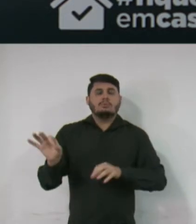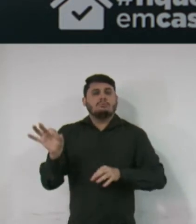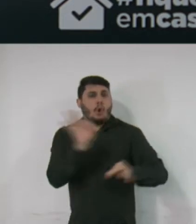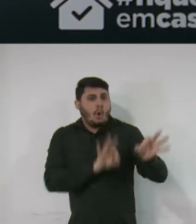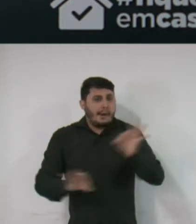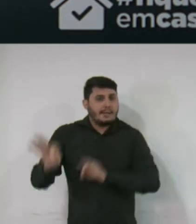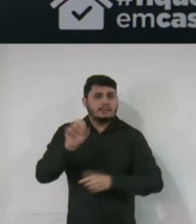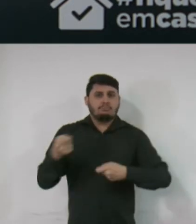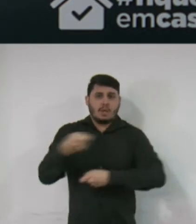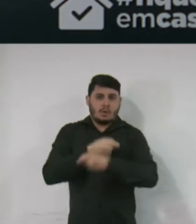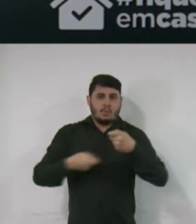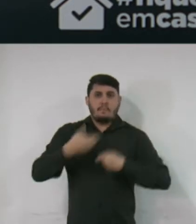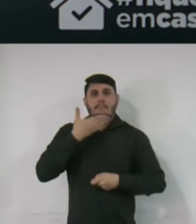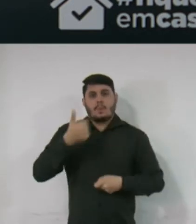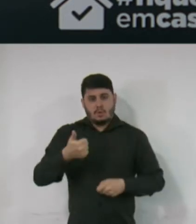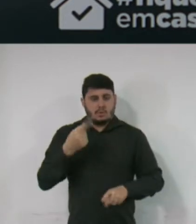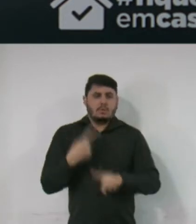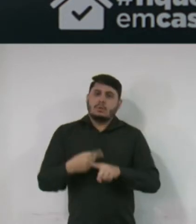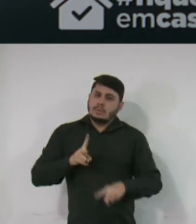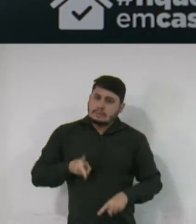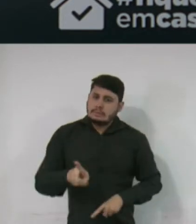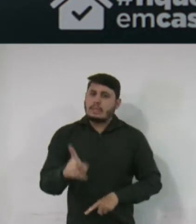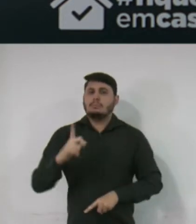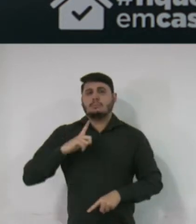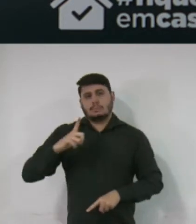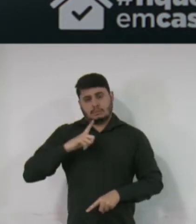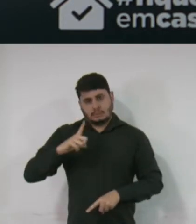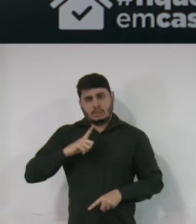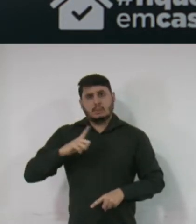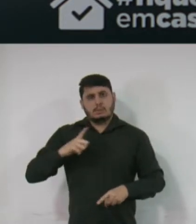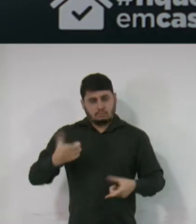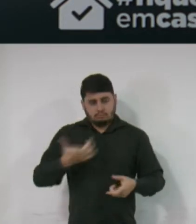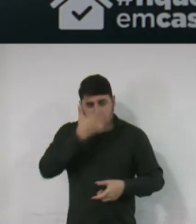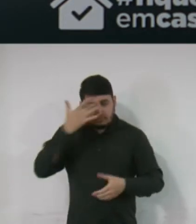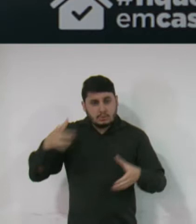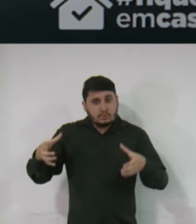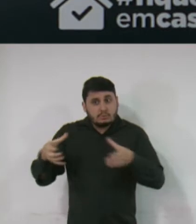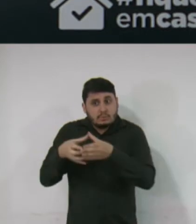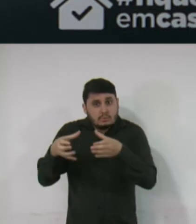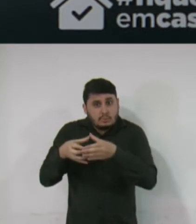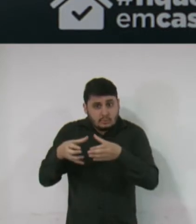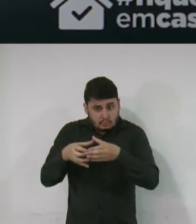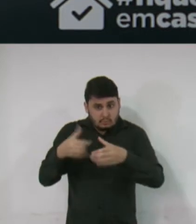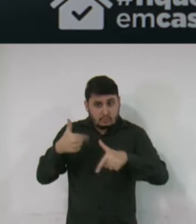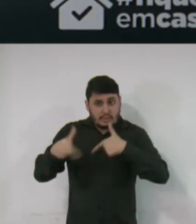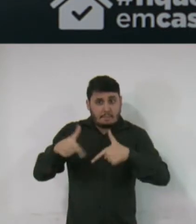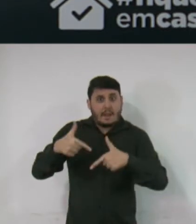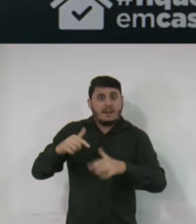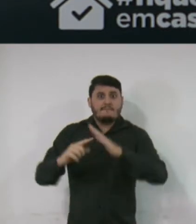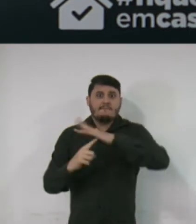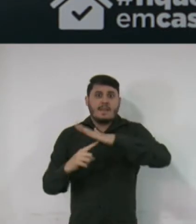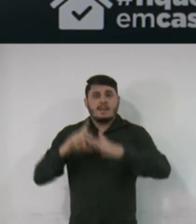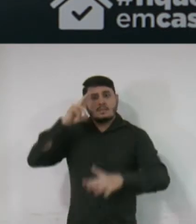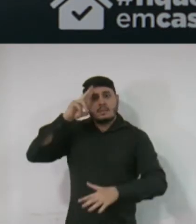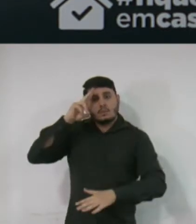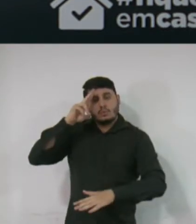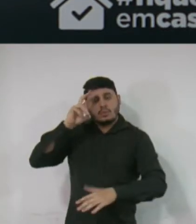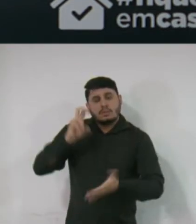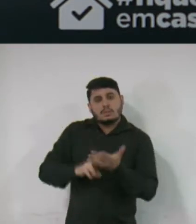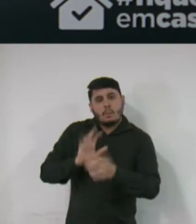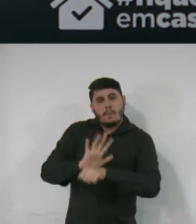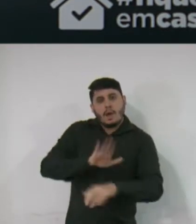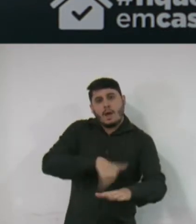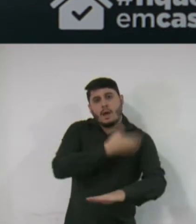BR-104, das 5 da manhã, nas segundas-feiras, até as 5 da tarde. É importante ressaltar que esse plano que o Matheus vai apresentar agora, ele já